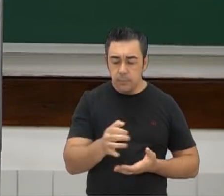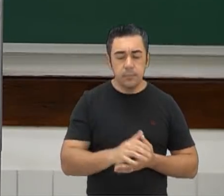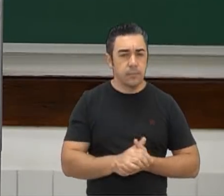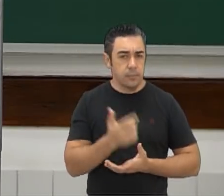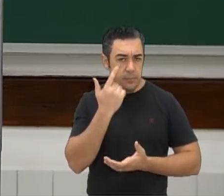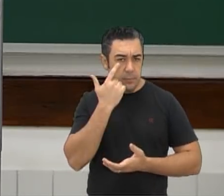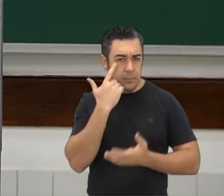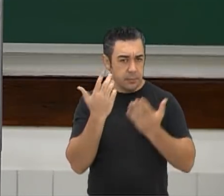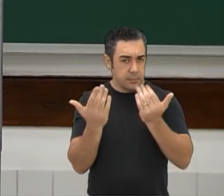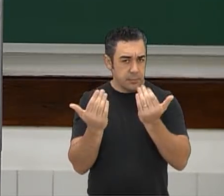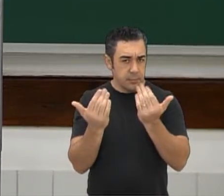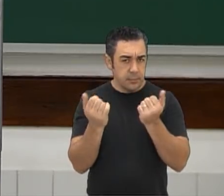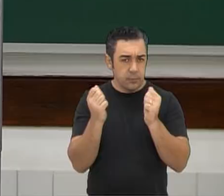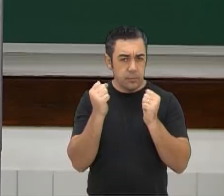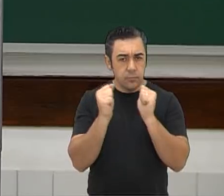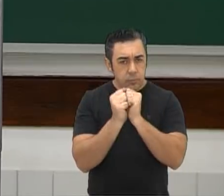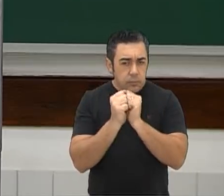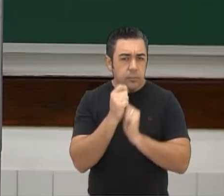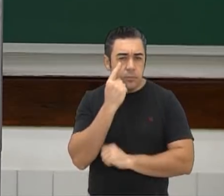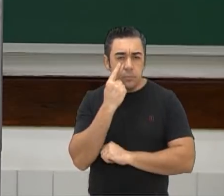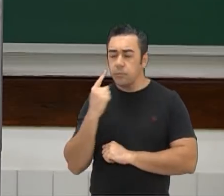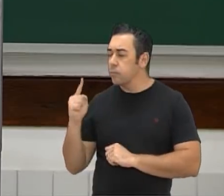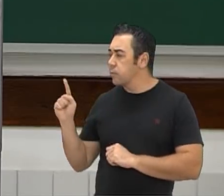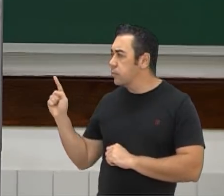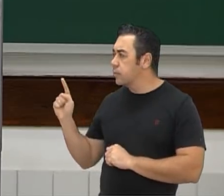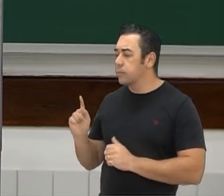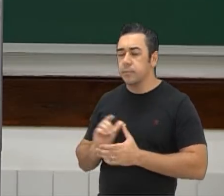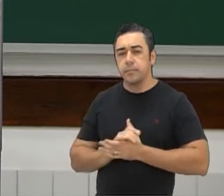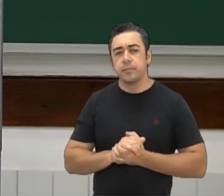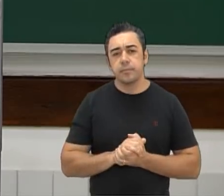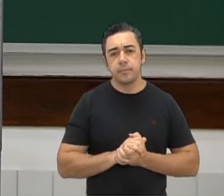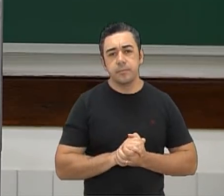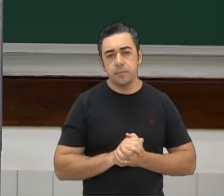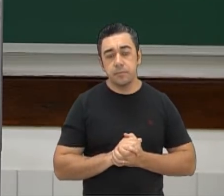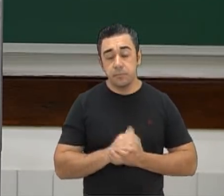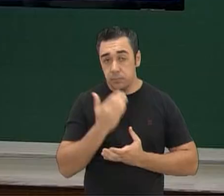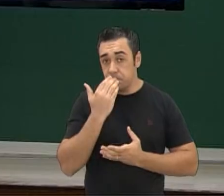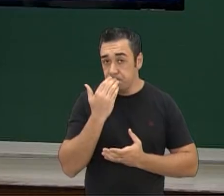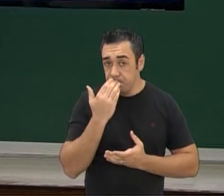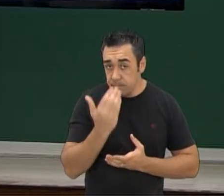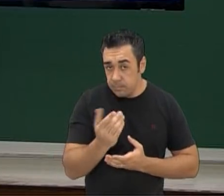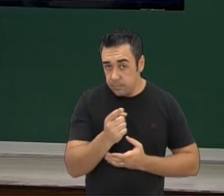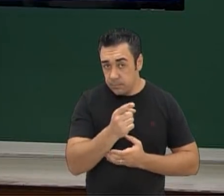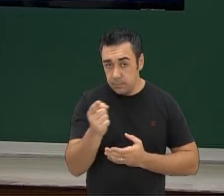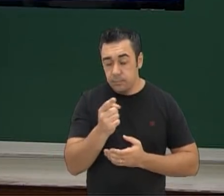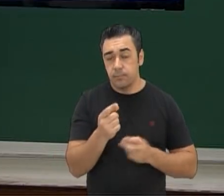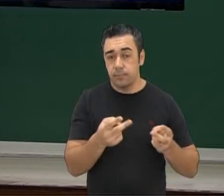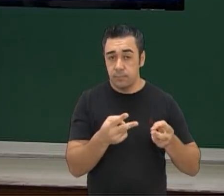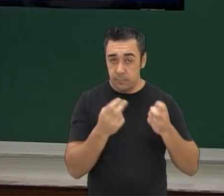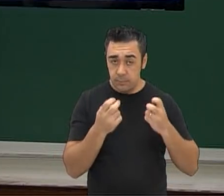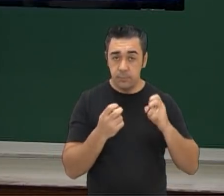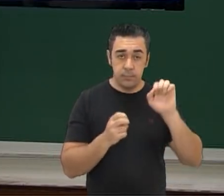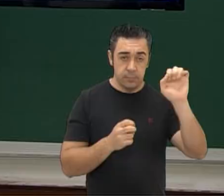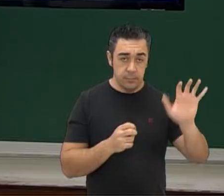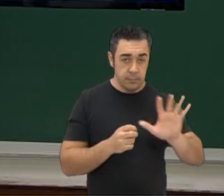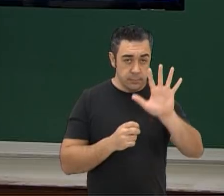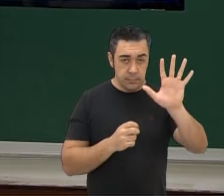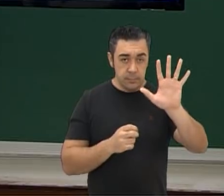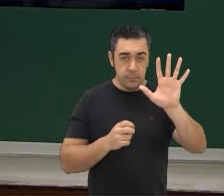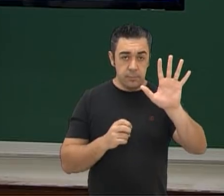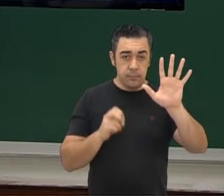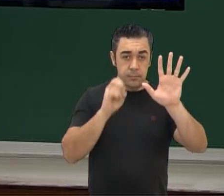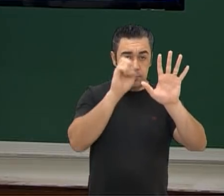Vem com o professor, vamos confirmar aqui na tela. O exercício pedia para vocês observe a figura